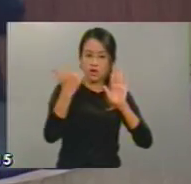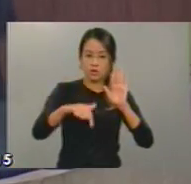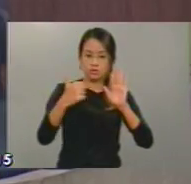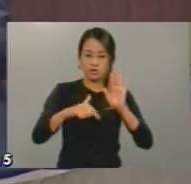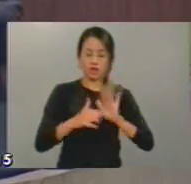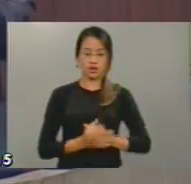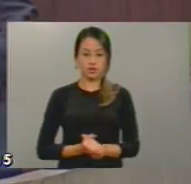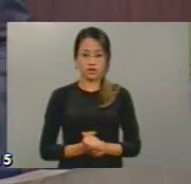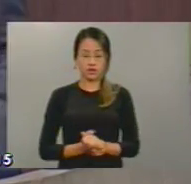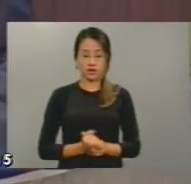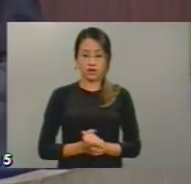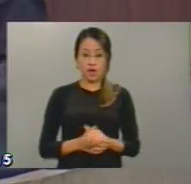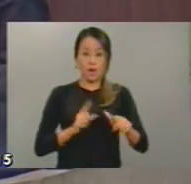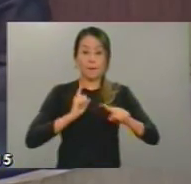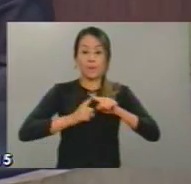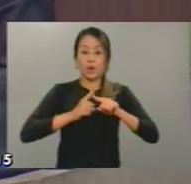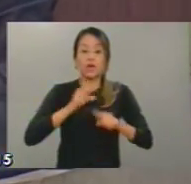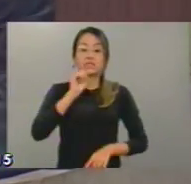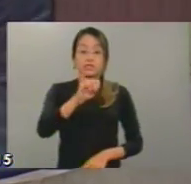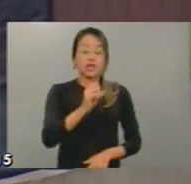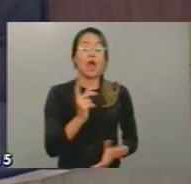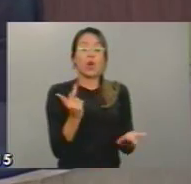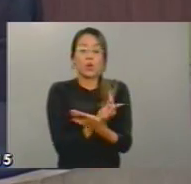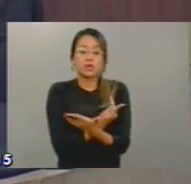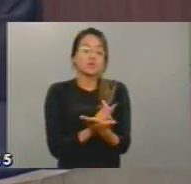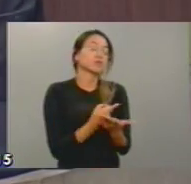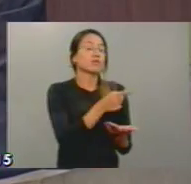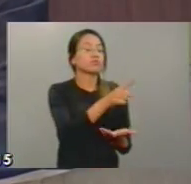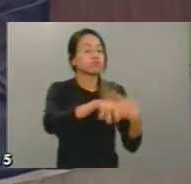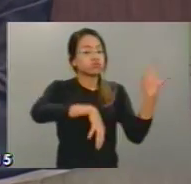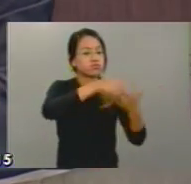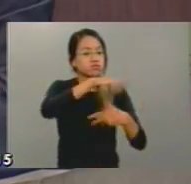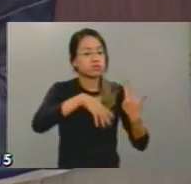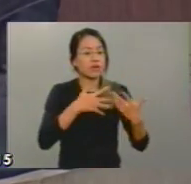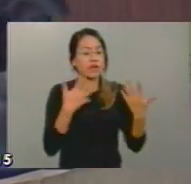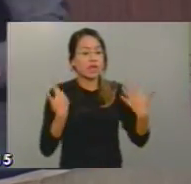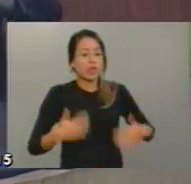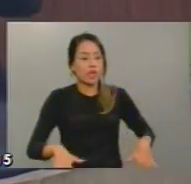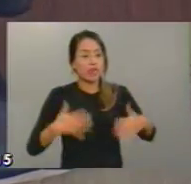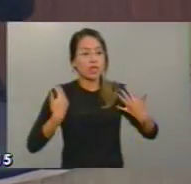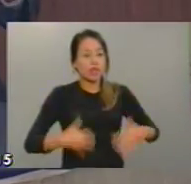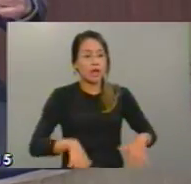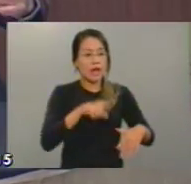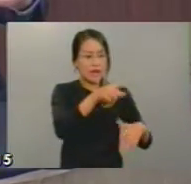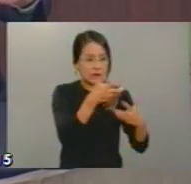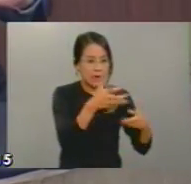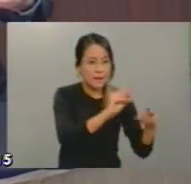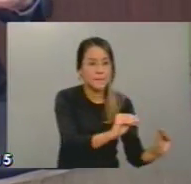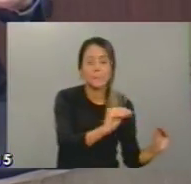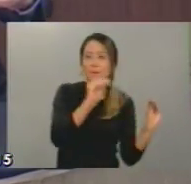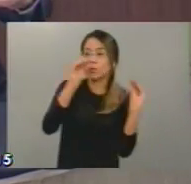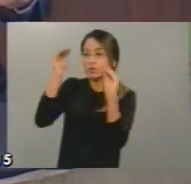que compromete, inclusive, o gestor, o chefe do executivo estadual. Pior que